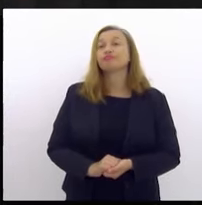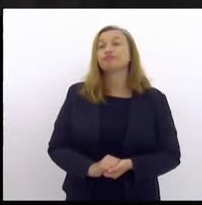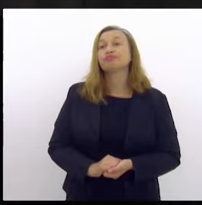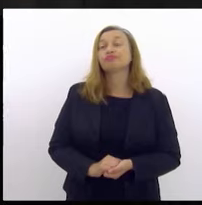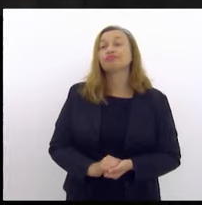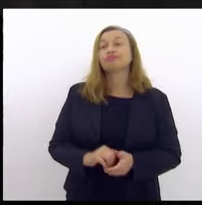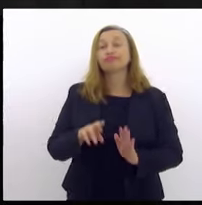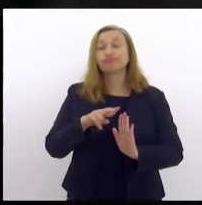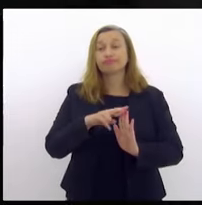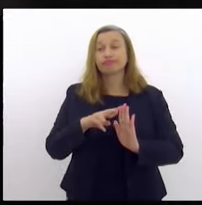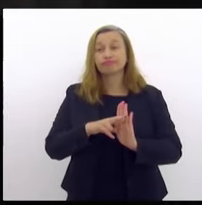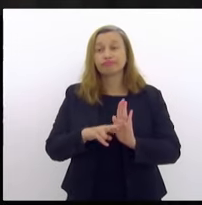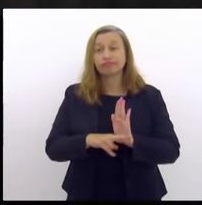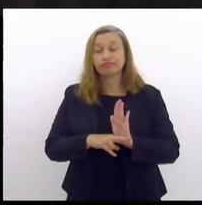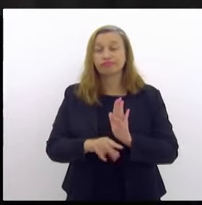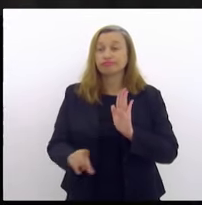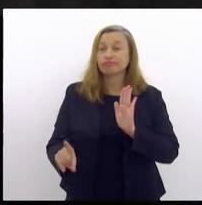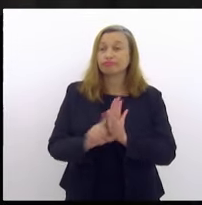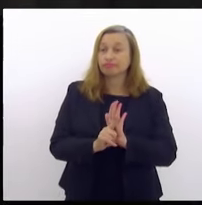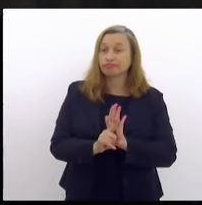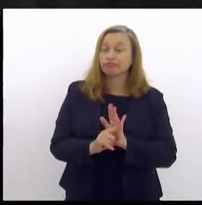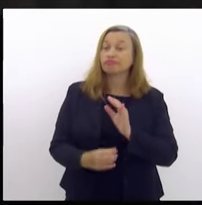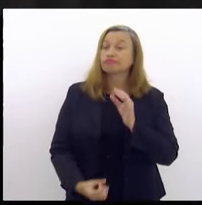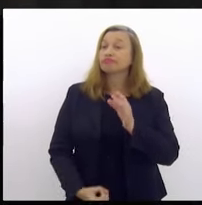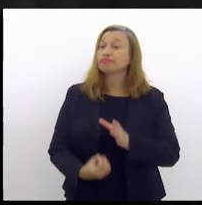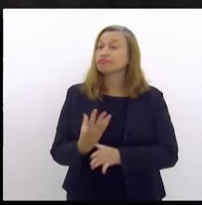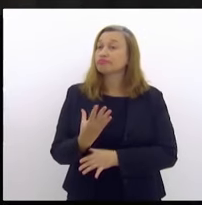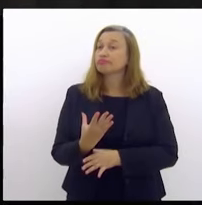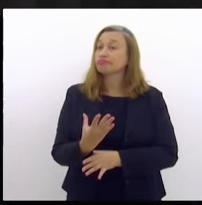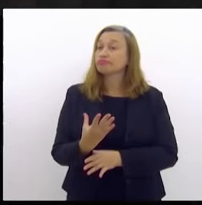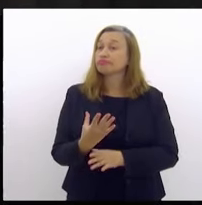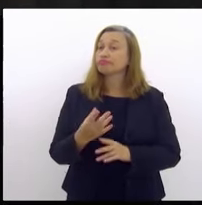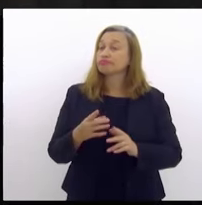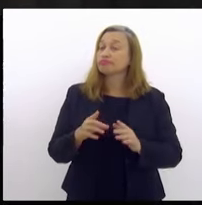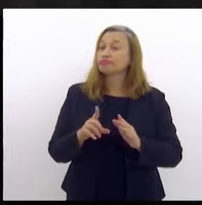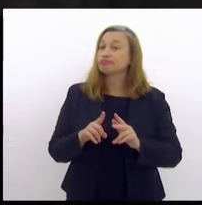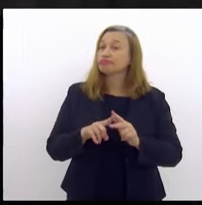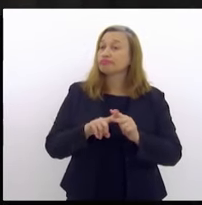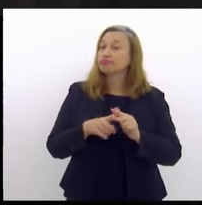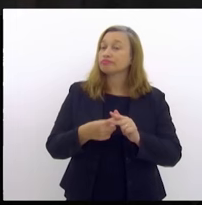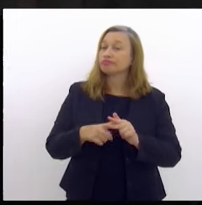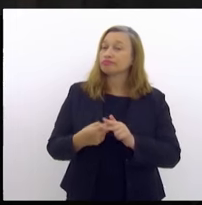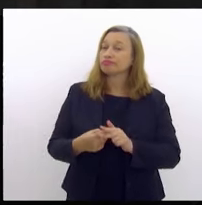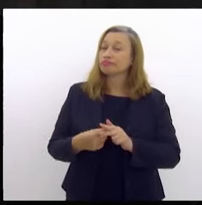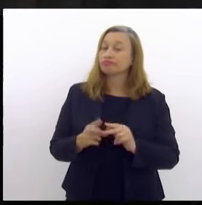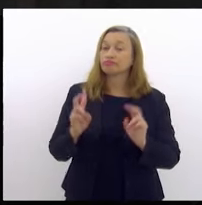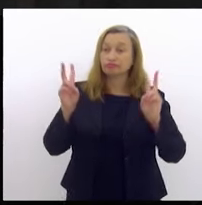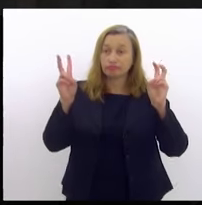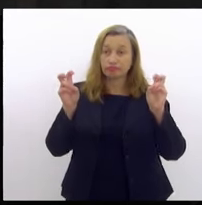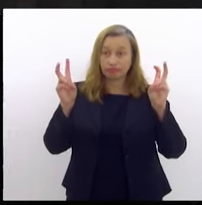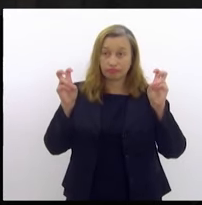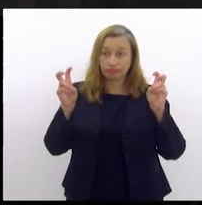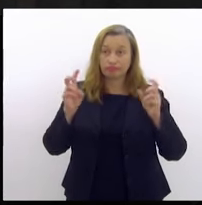Em regra, as leis são feitas para disciplinar situações